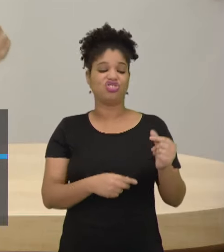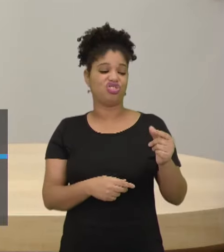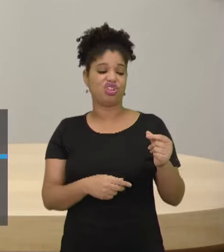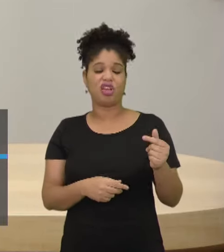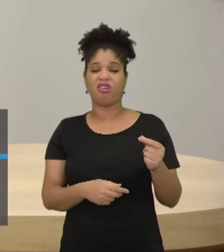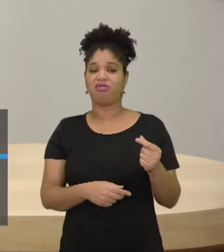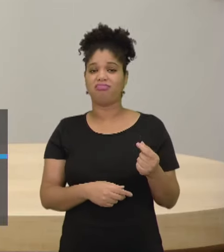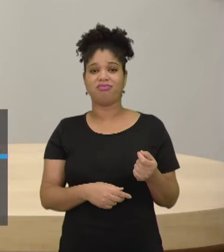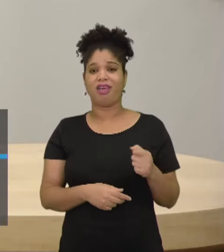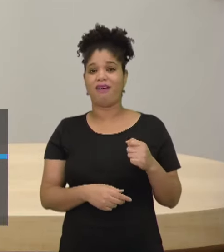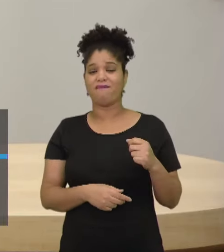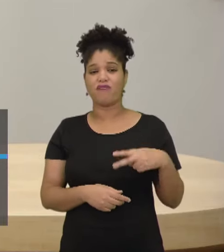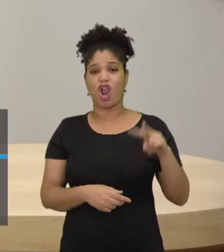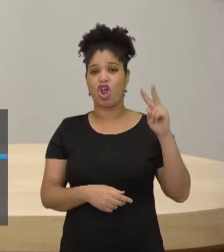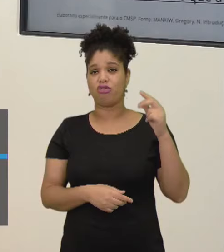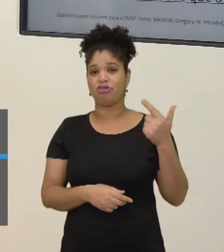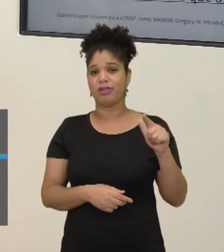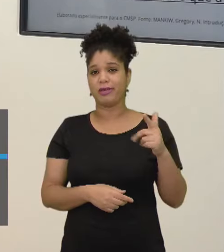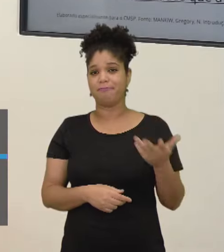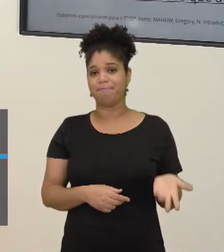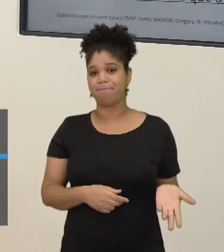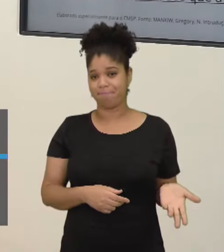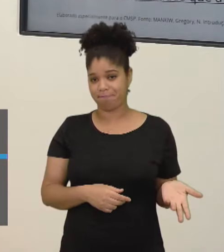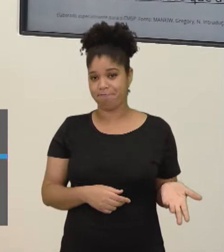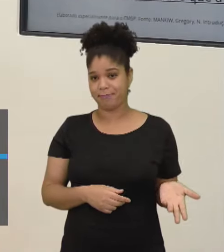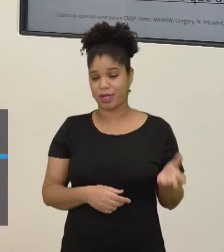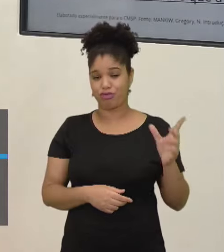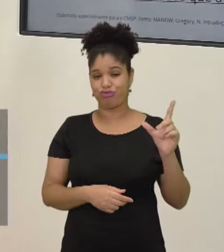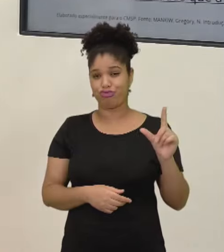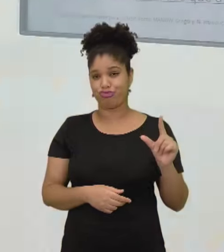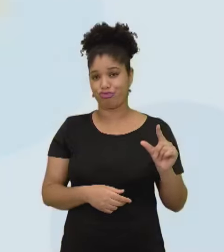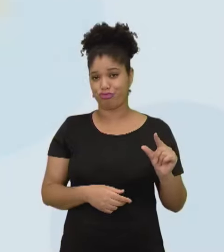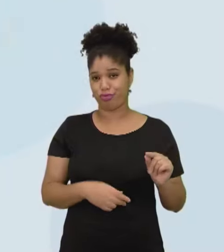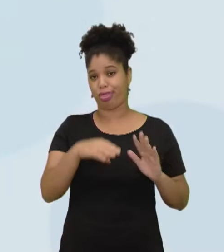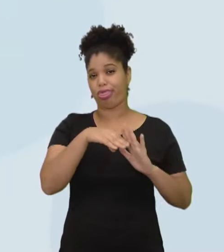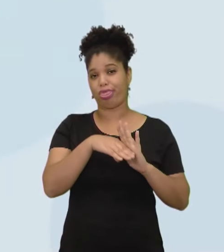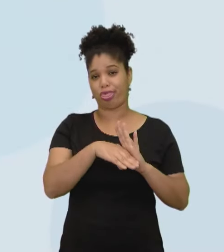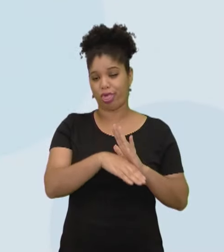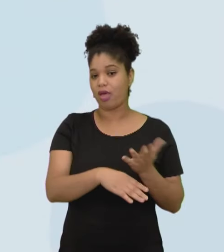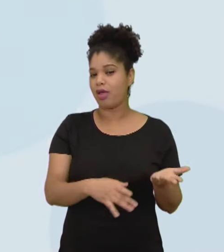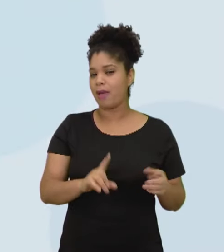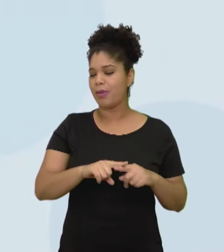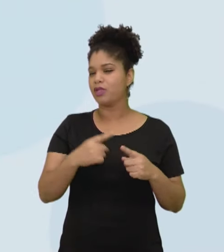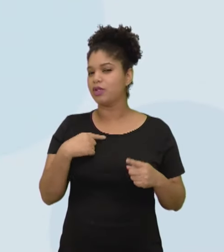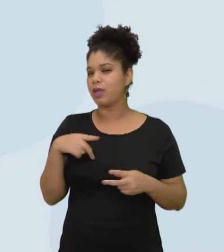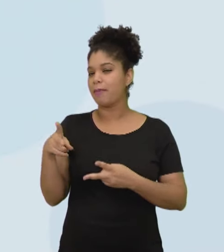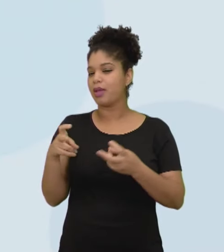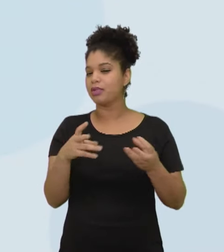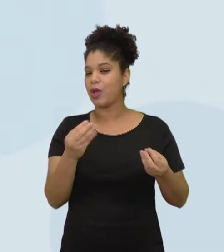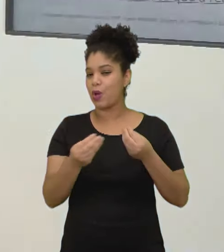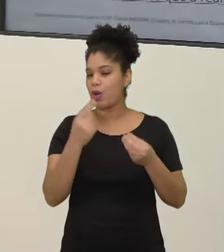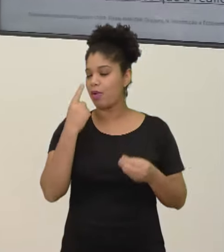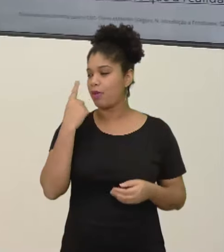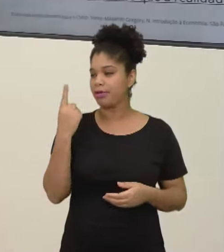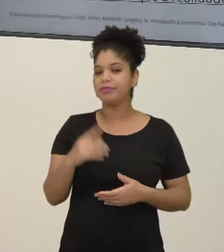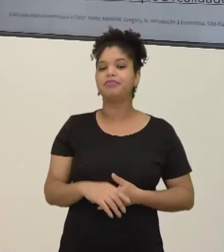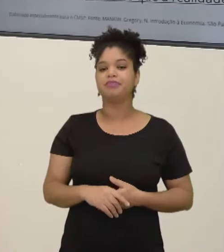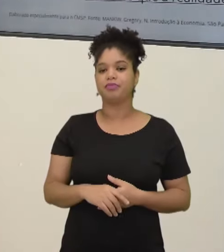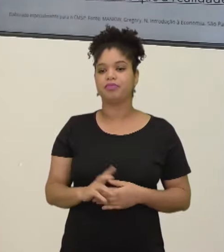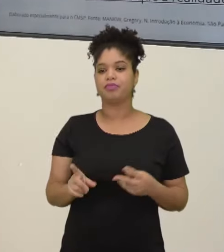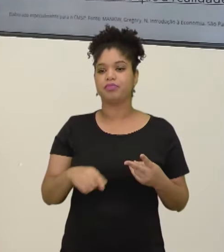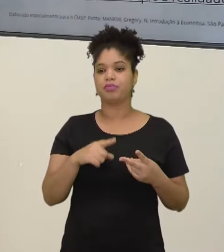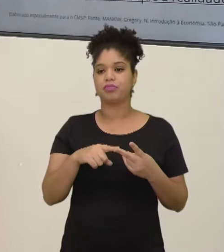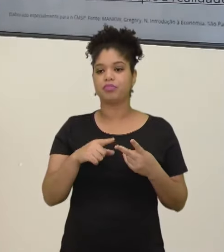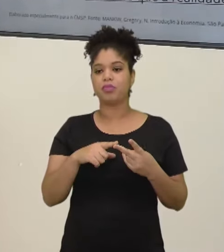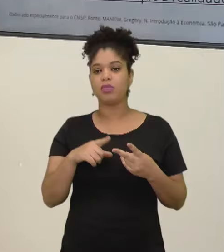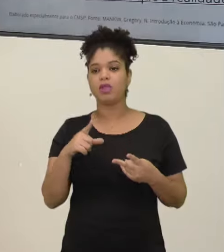própria moeda. Isso, perfeito. E como que a gente confirma isso? A gente faz uma observação e observa se ocorre